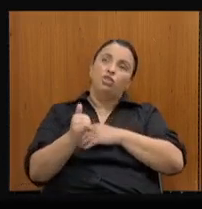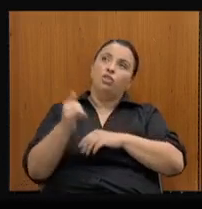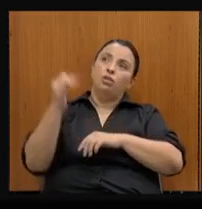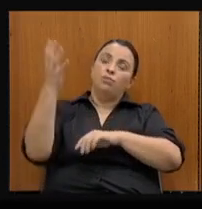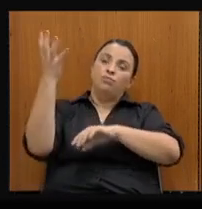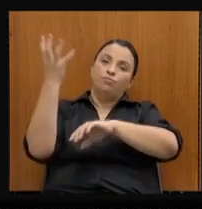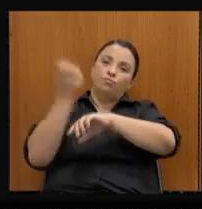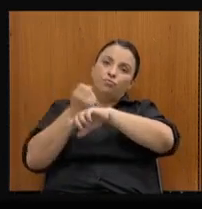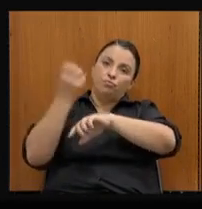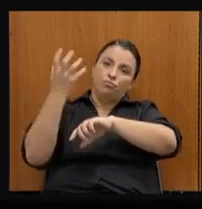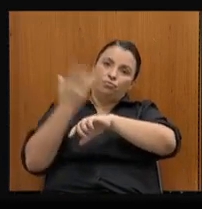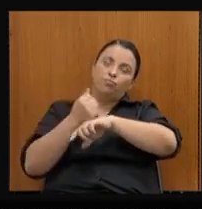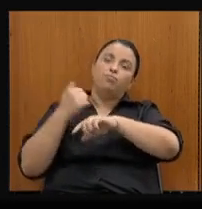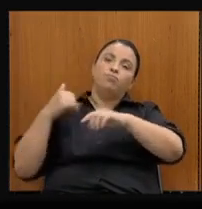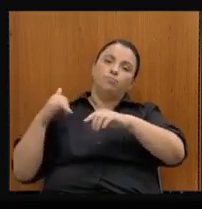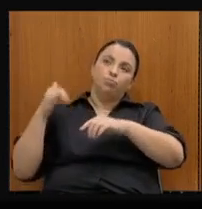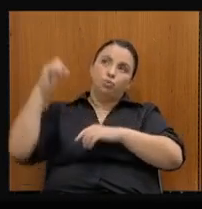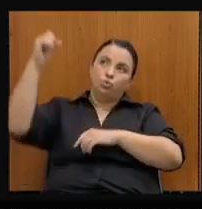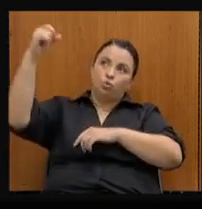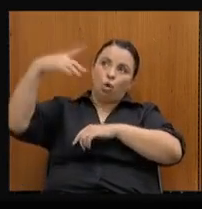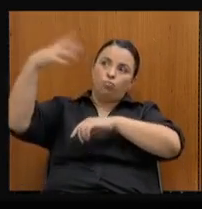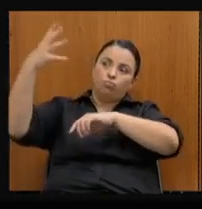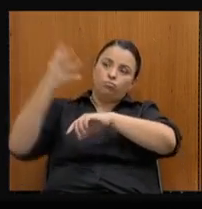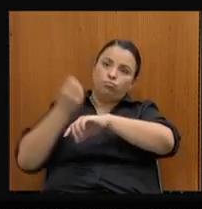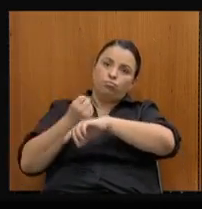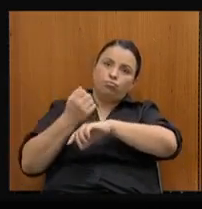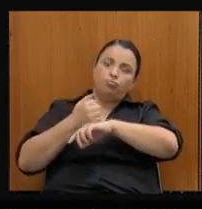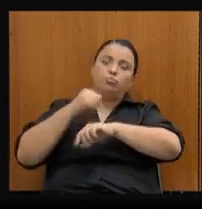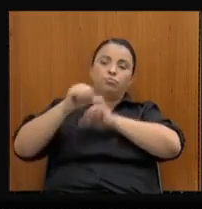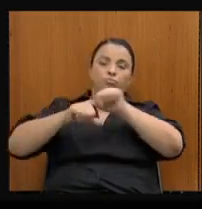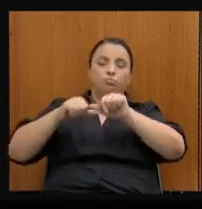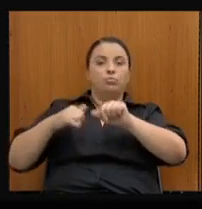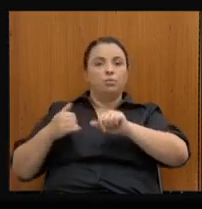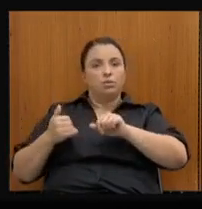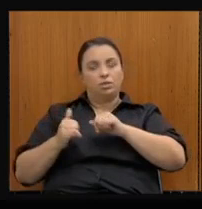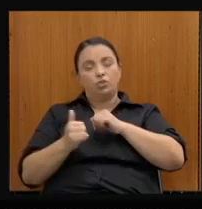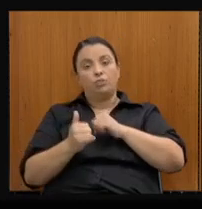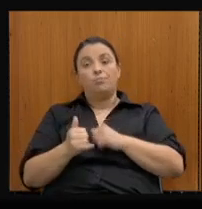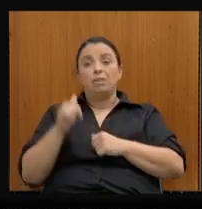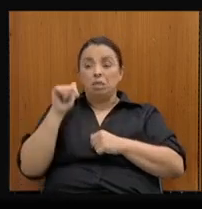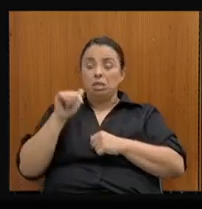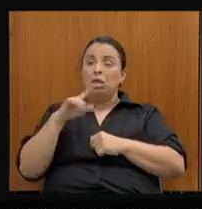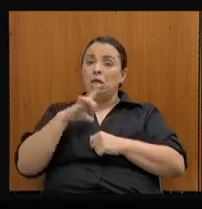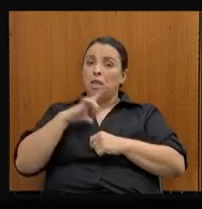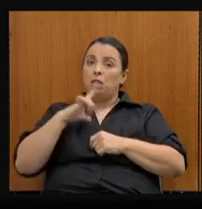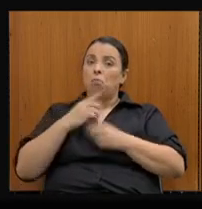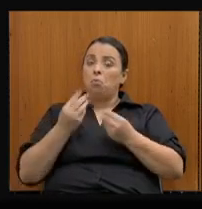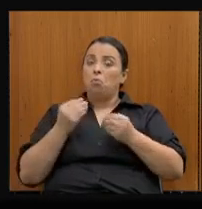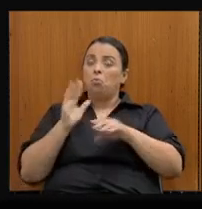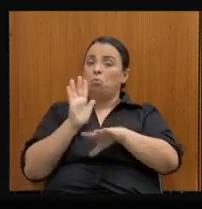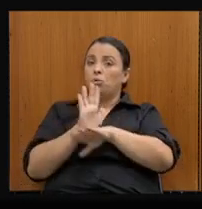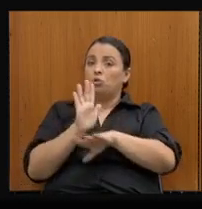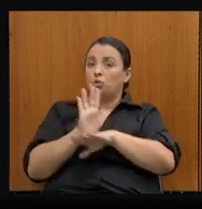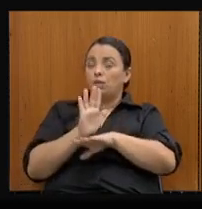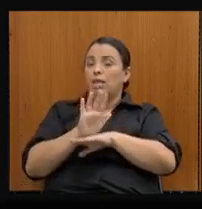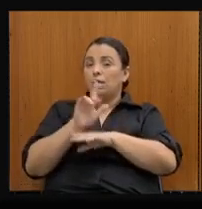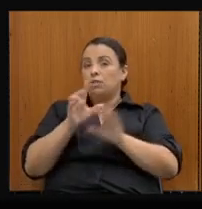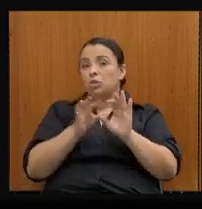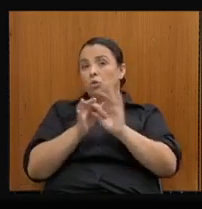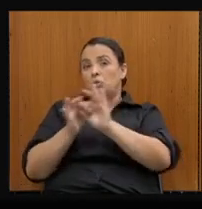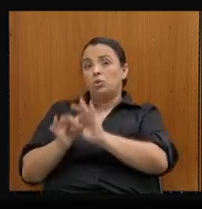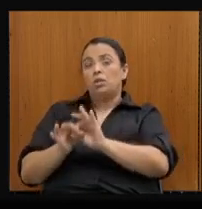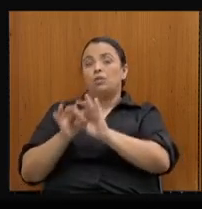hoje é a energia solar fotovoltaica tem muito a contribuir Nesse contexto do hidrogénio Verde tem muito a